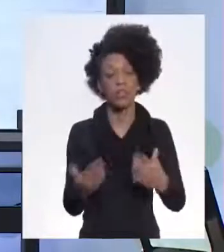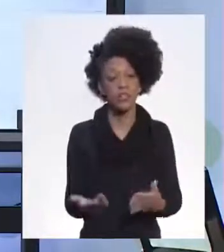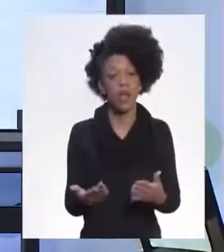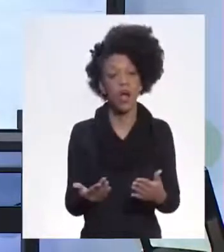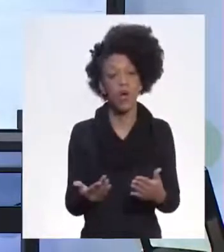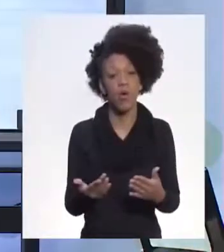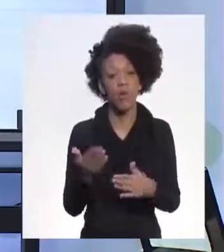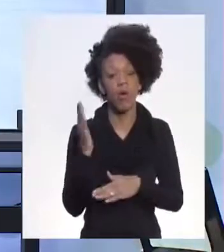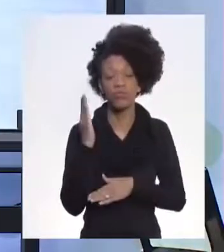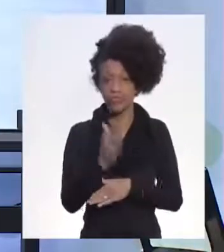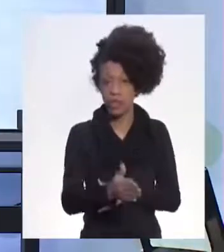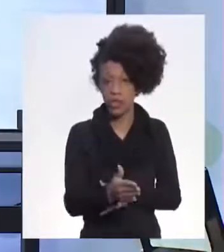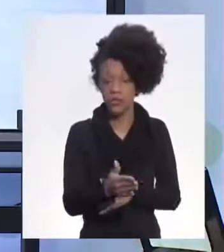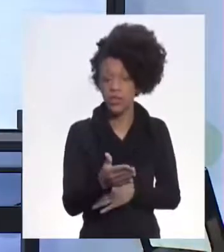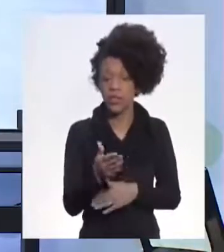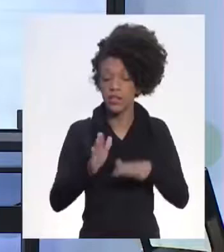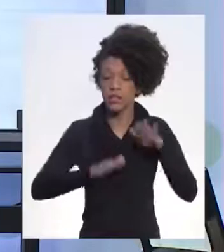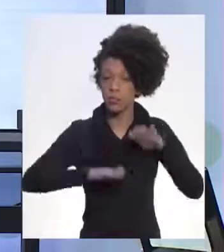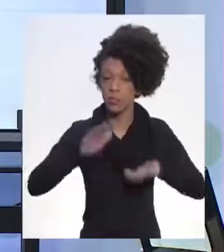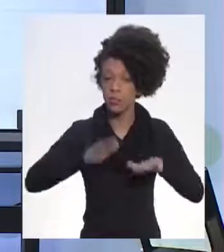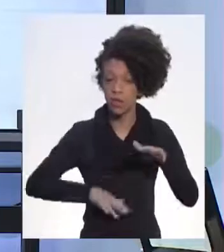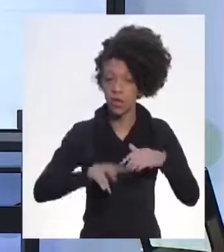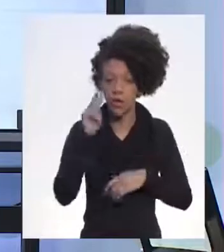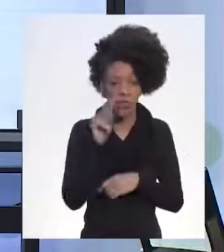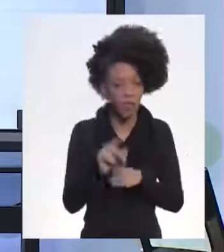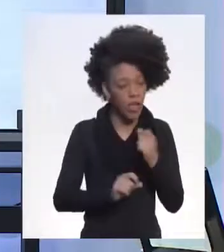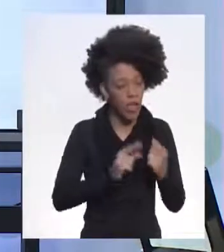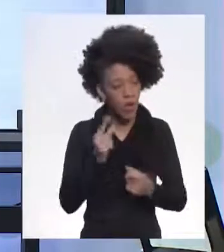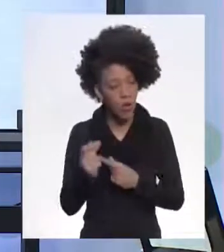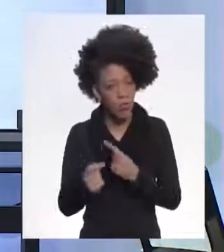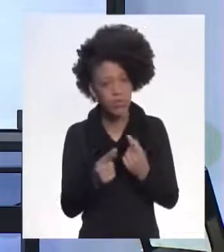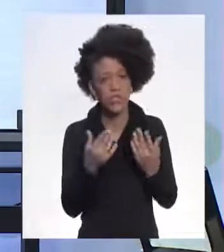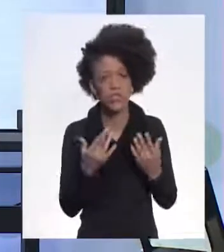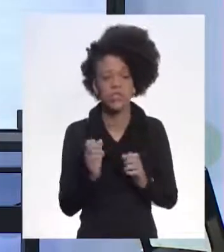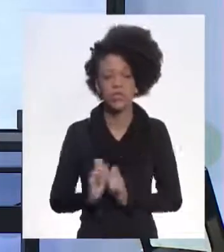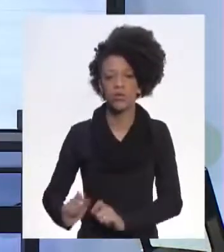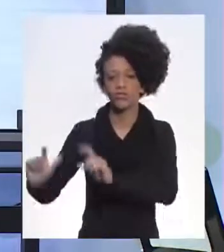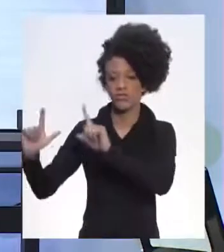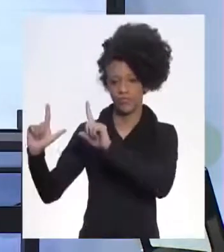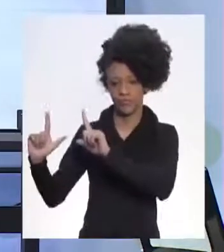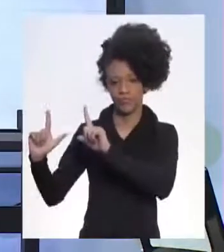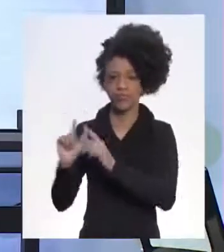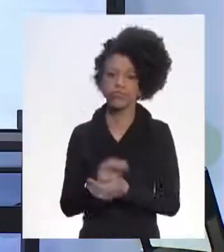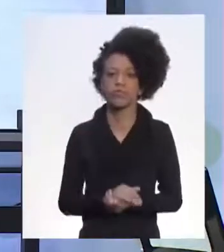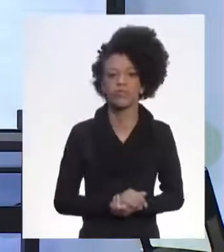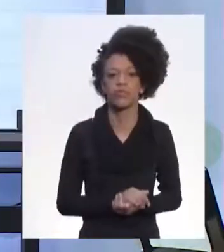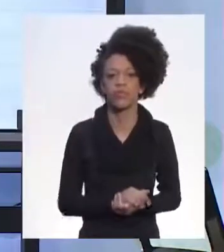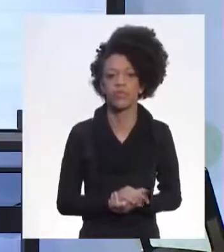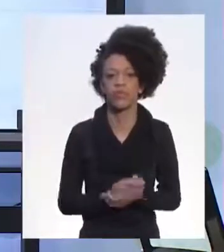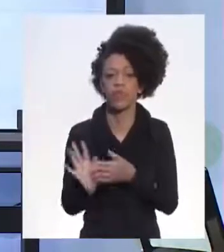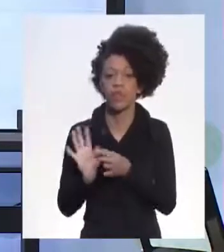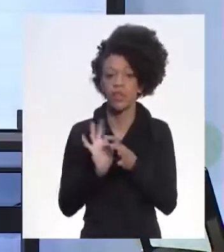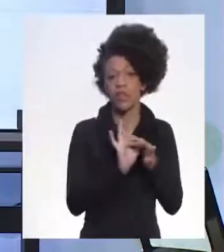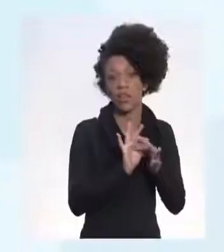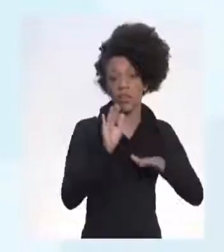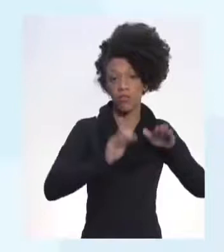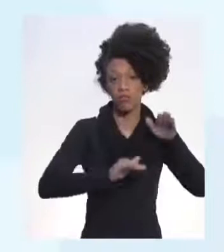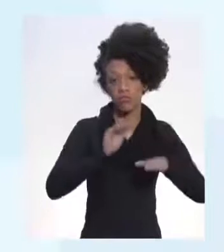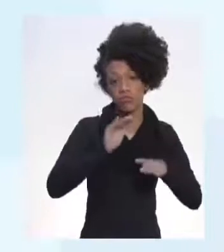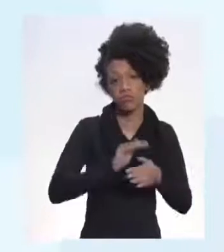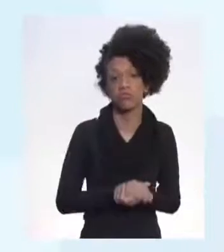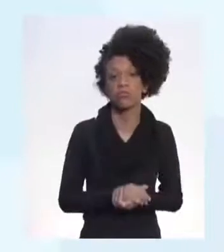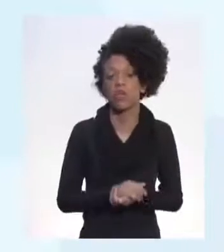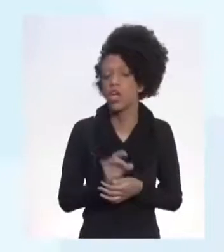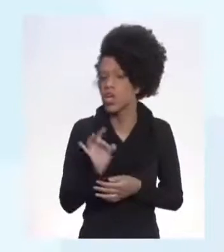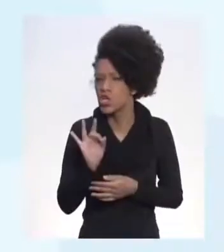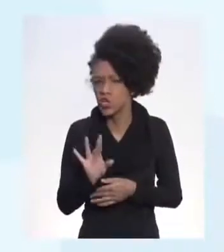dessa proporcionalidade, nós vamos ver algumas relações. Então, na telinha de vocês vai aparecer, então, as relações de grandezas. Então,